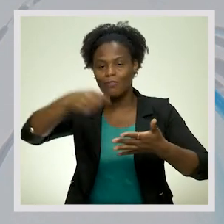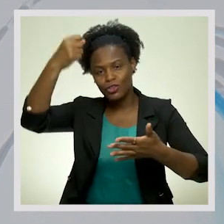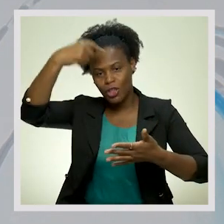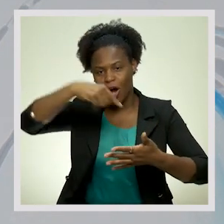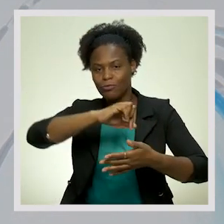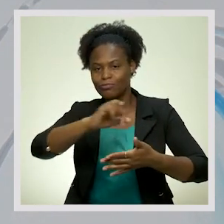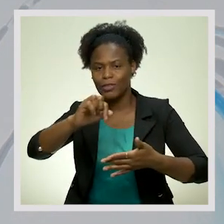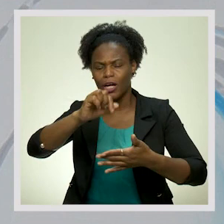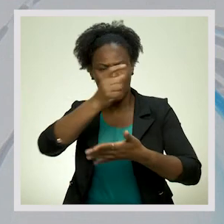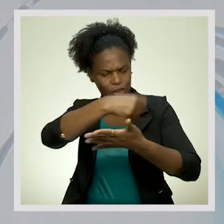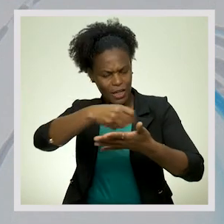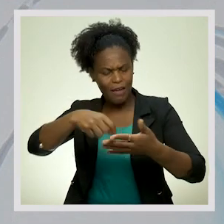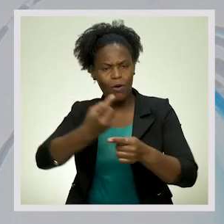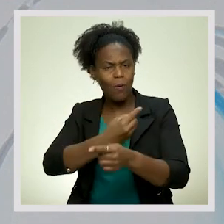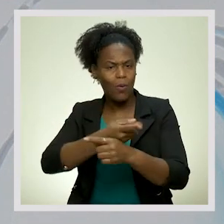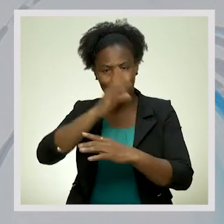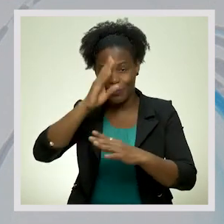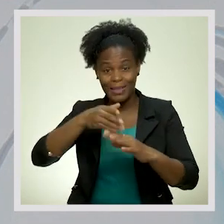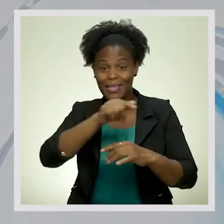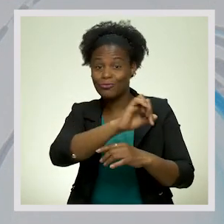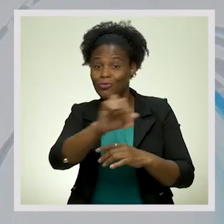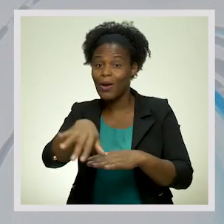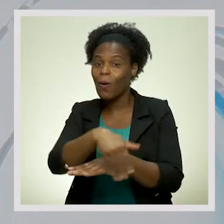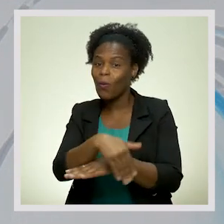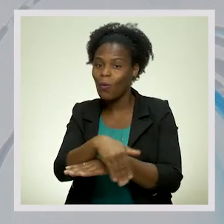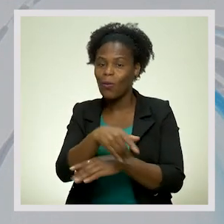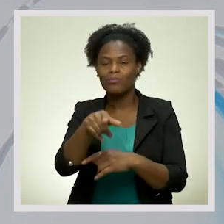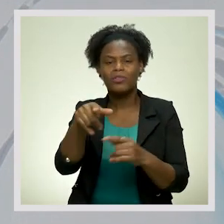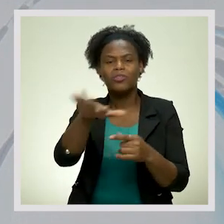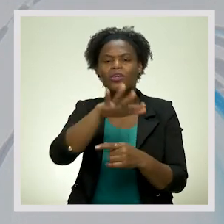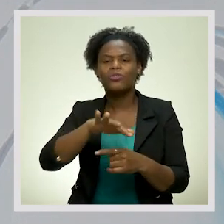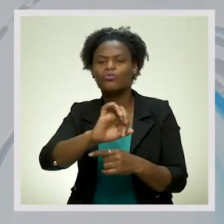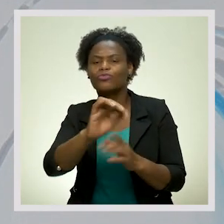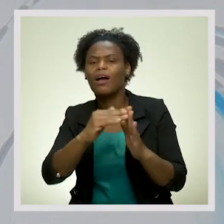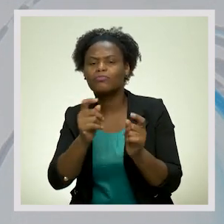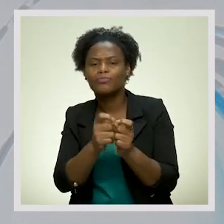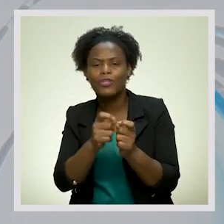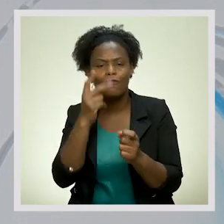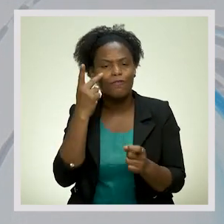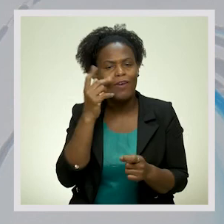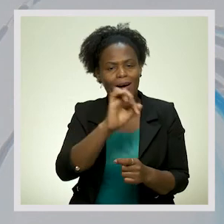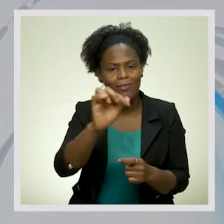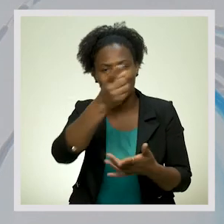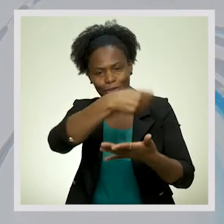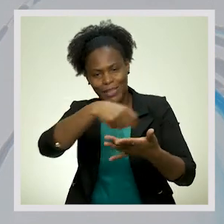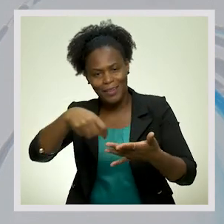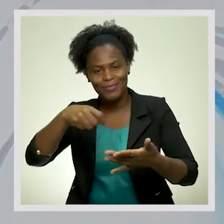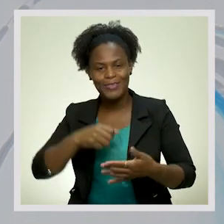histórias, escrevam coisas que acontecem nas vossas ruas, nas vossas zonas onde moram. Está